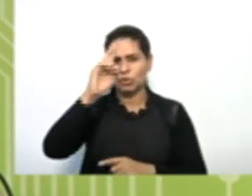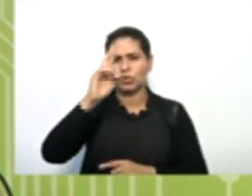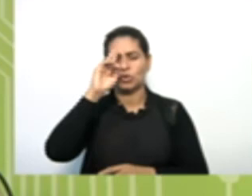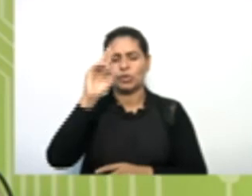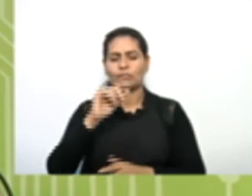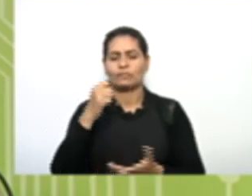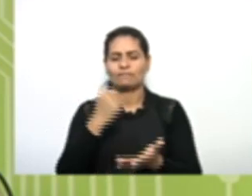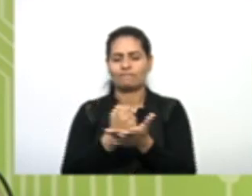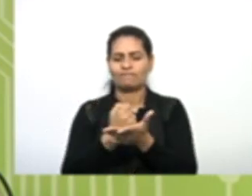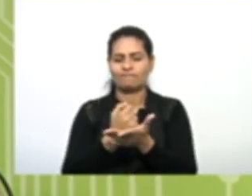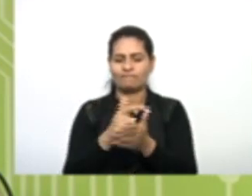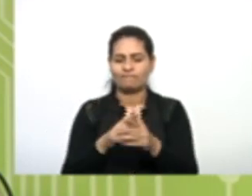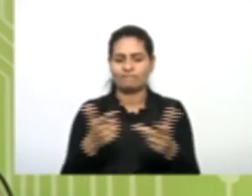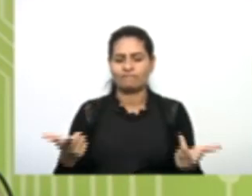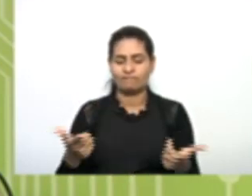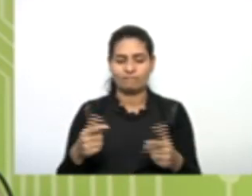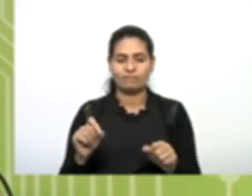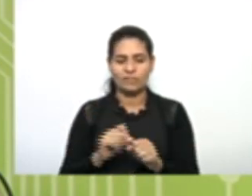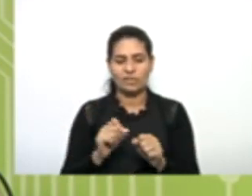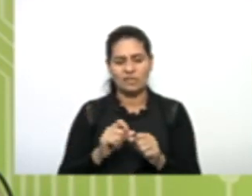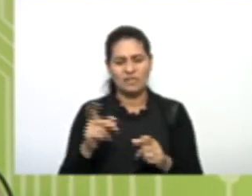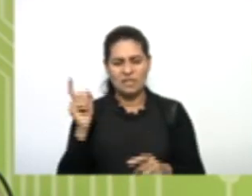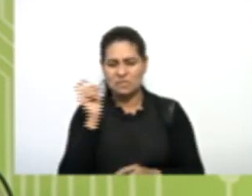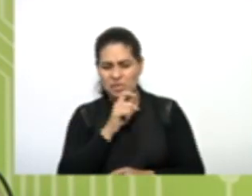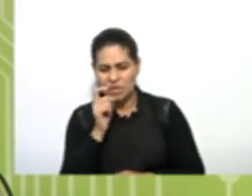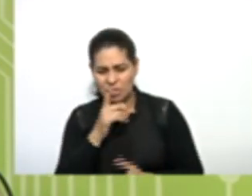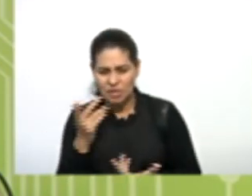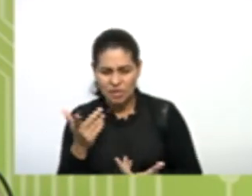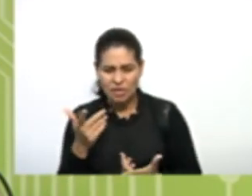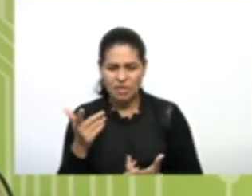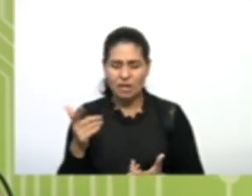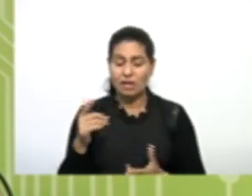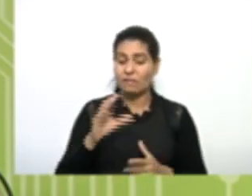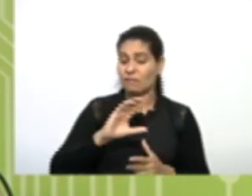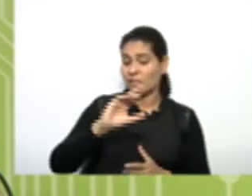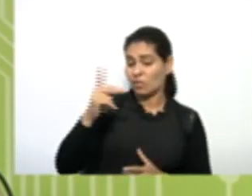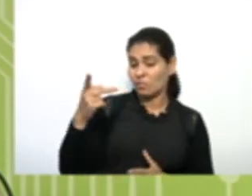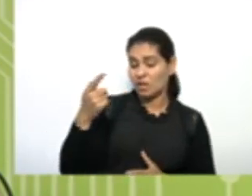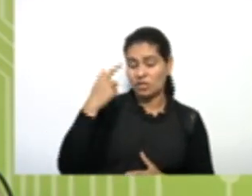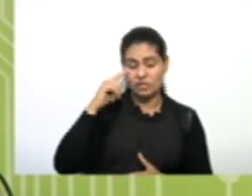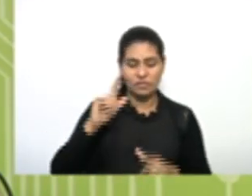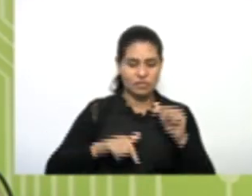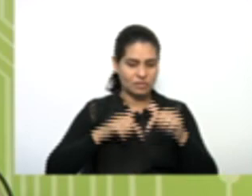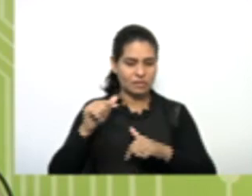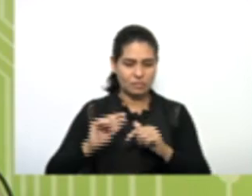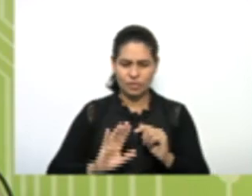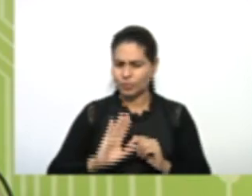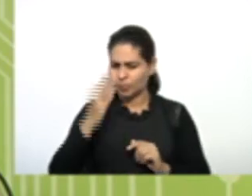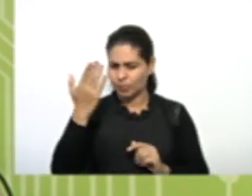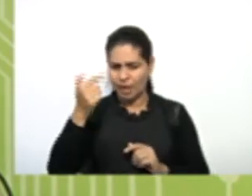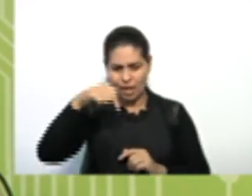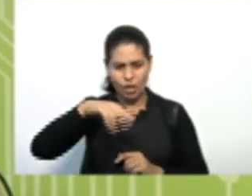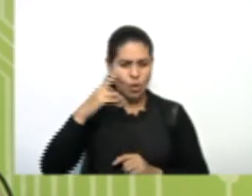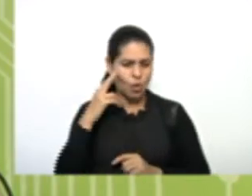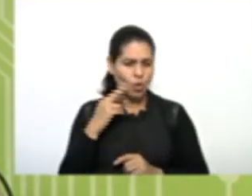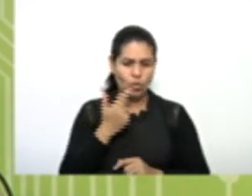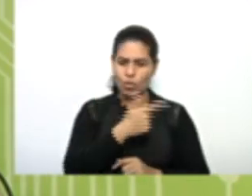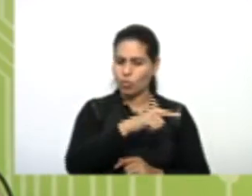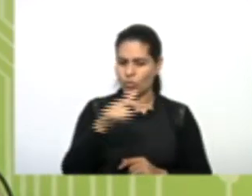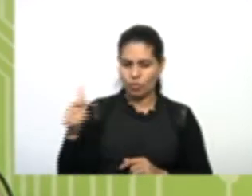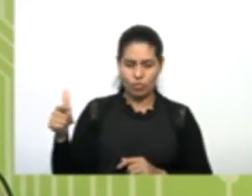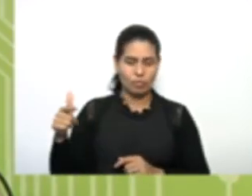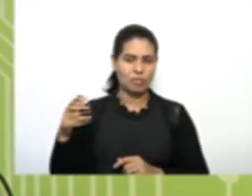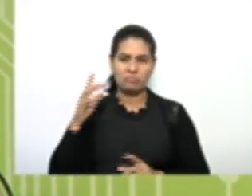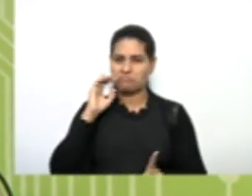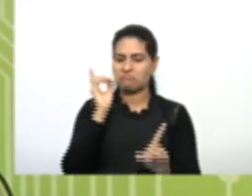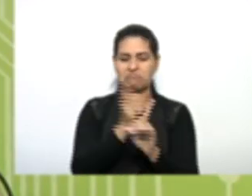a carteira, às vezes ele vai fraudar isso dizendo que aquilo é uma cooperativa de trabalho. A gente não tem casos assim aqui em Rondônia, ainda não